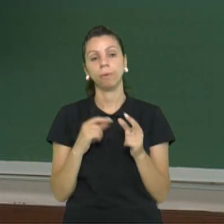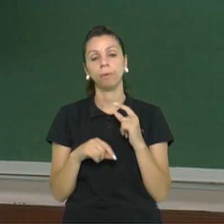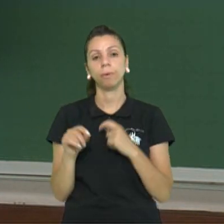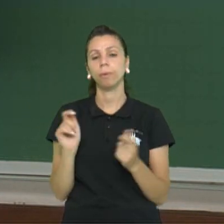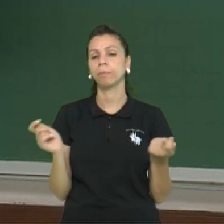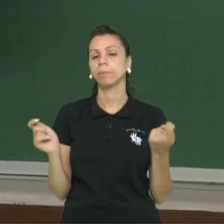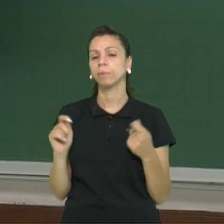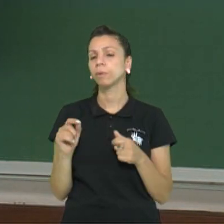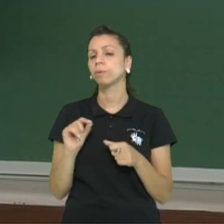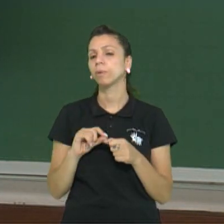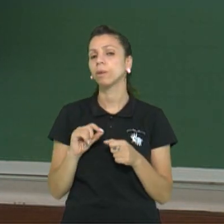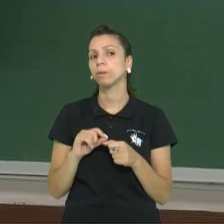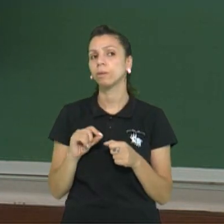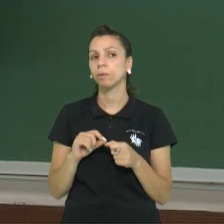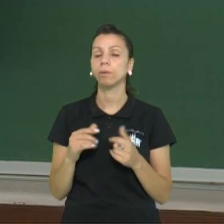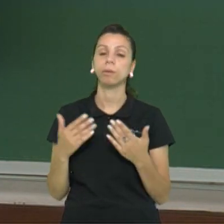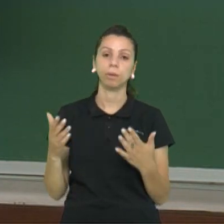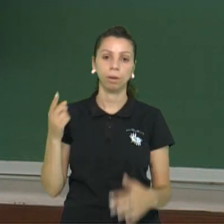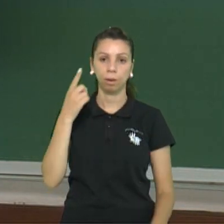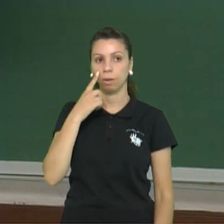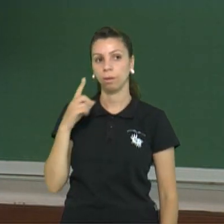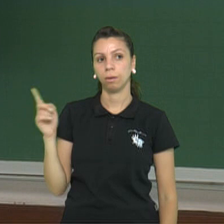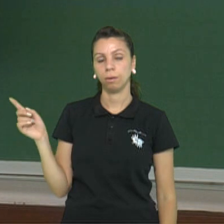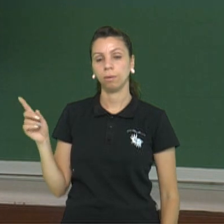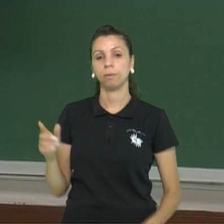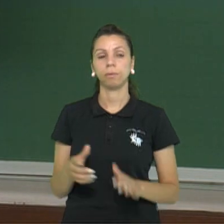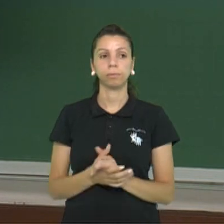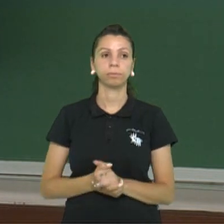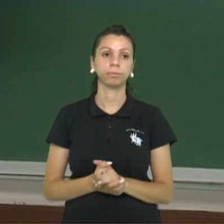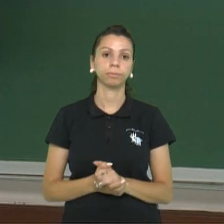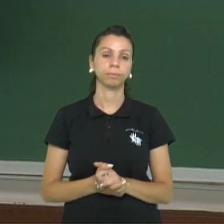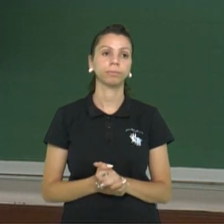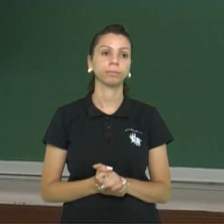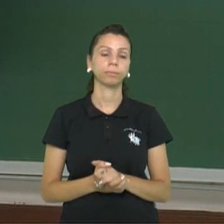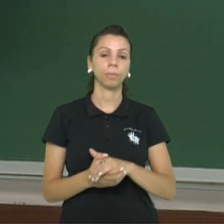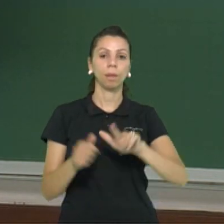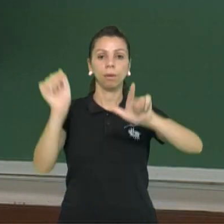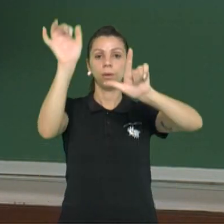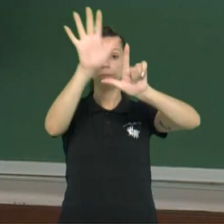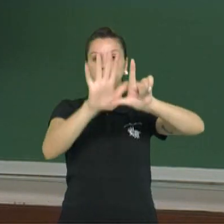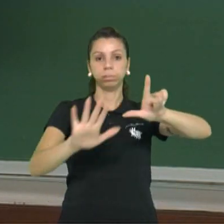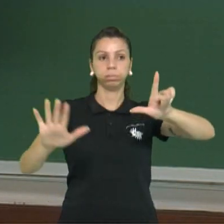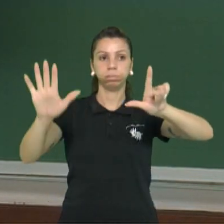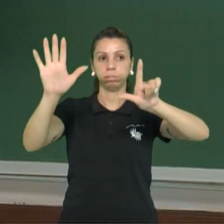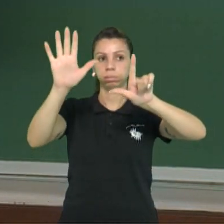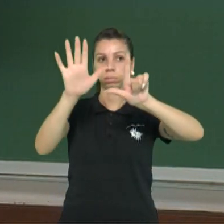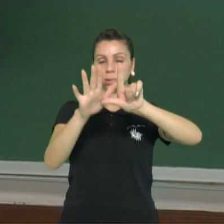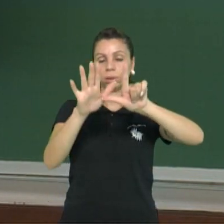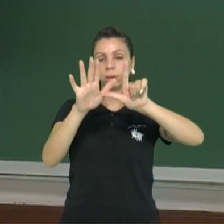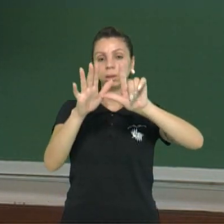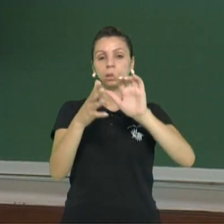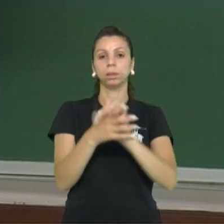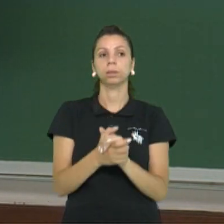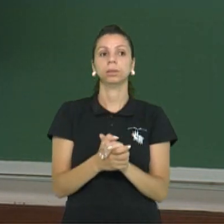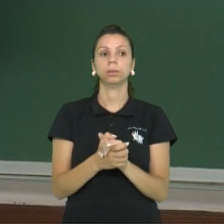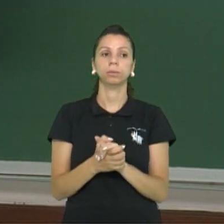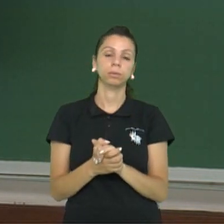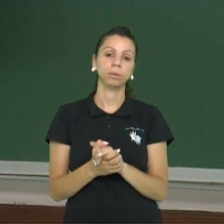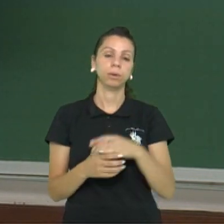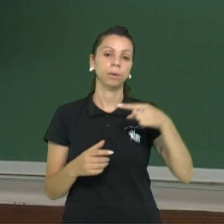o que, que eu preciso fazer. Tem o meu plano cartesiano, eu vou anotar aqueles pontos ali, ó. Menos 1 para x e 3 para